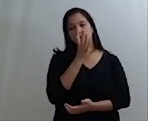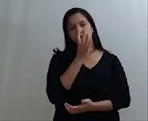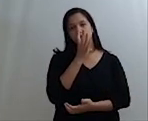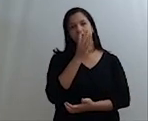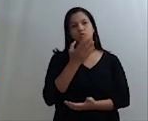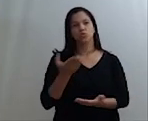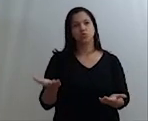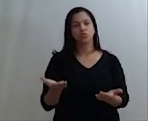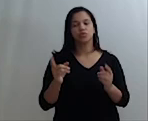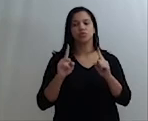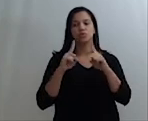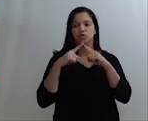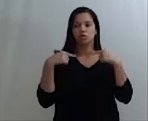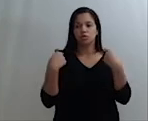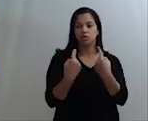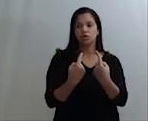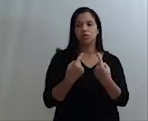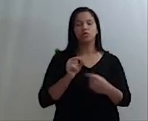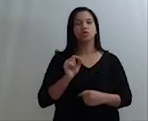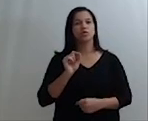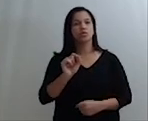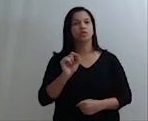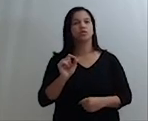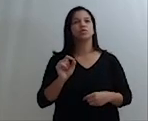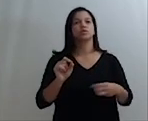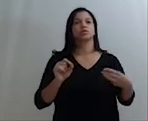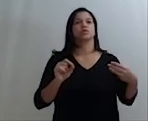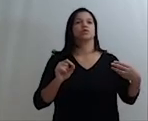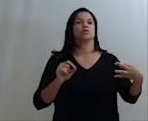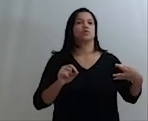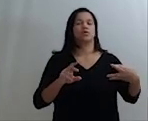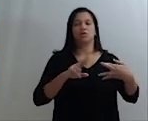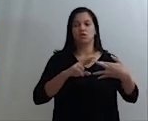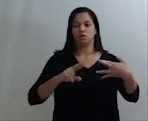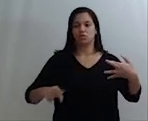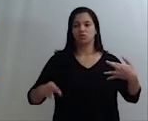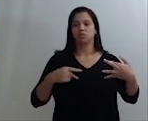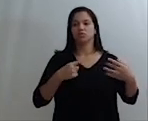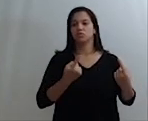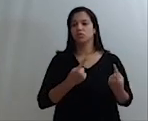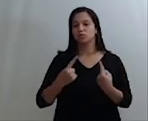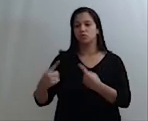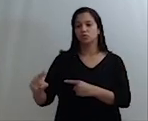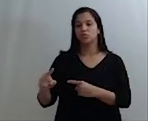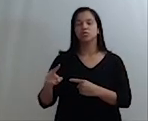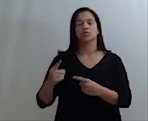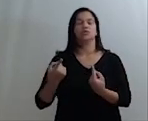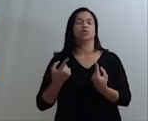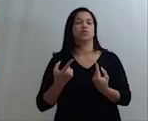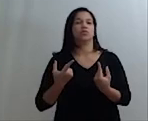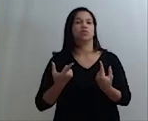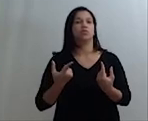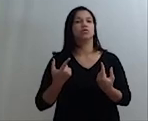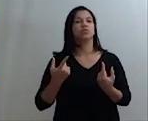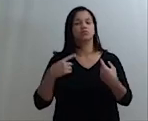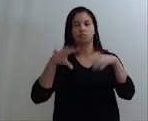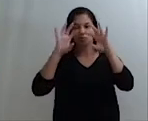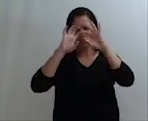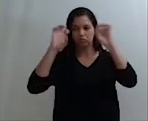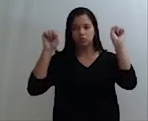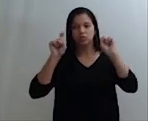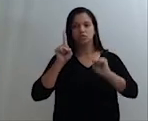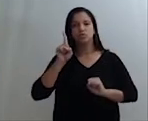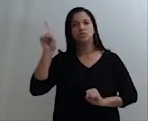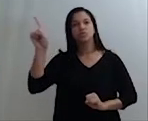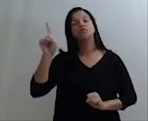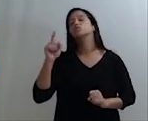tratando de um curso contra a decisão do Tribunal de Justiça de Mato Grosso que que